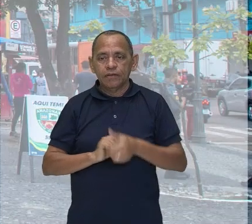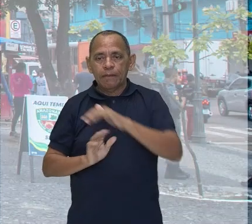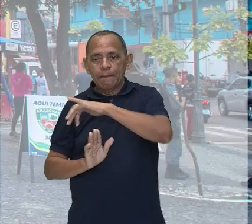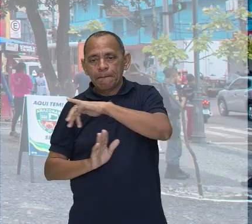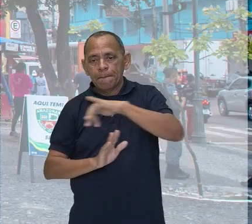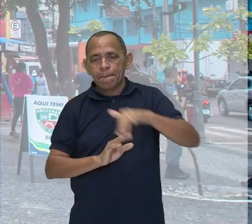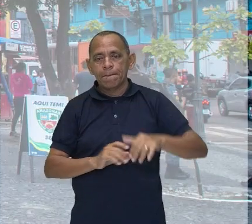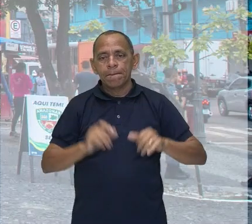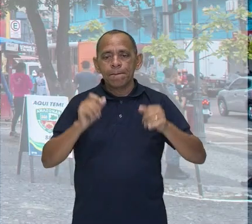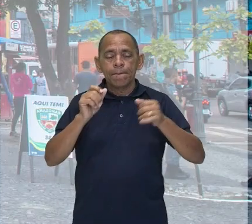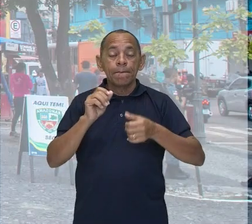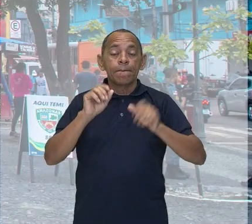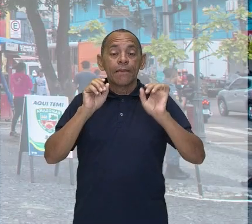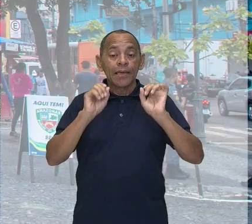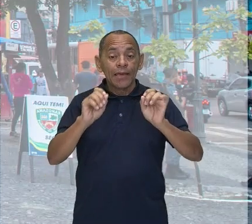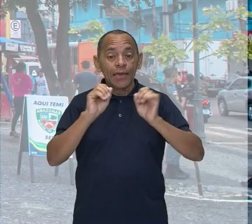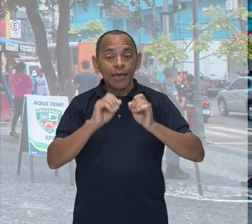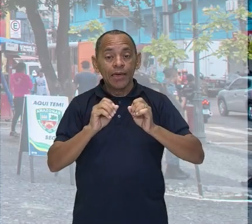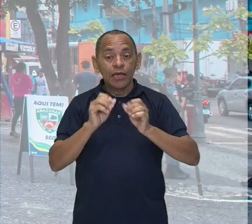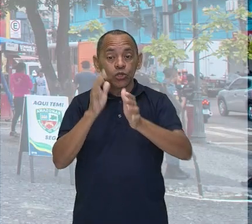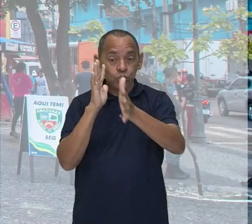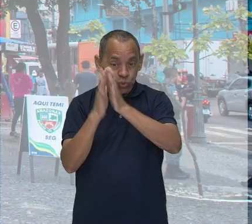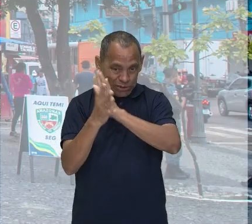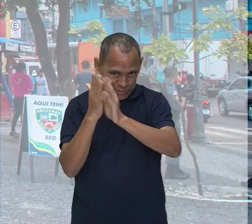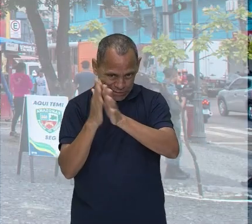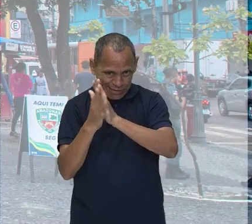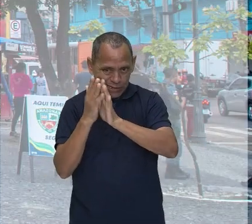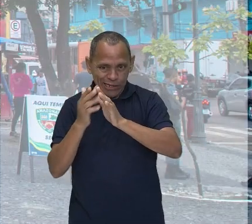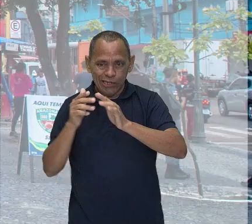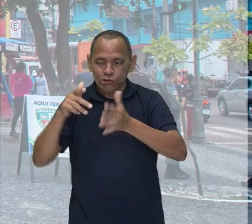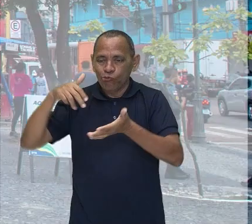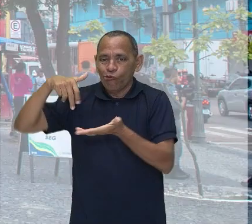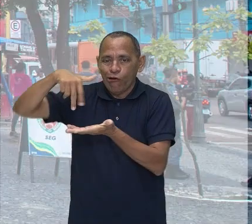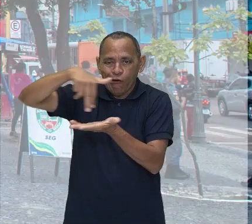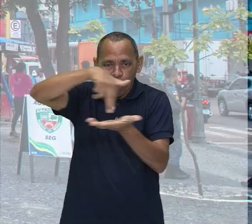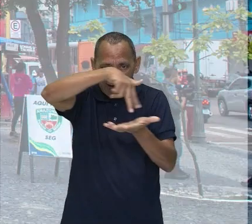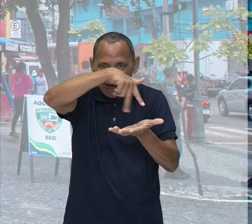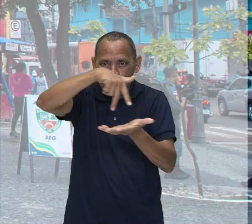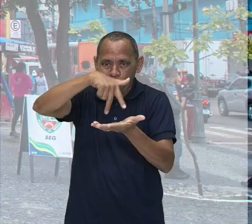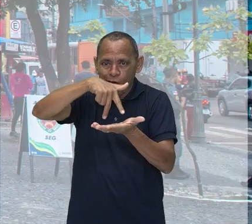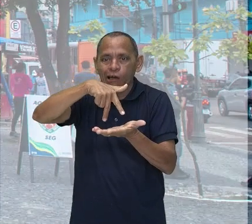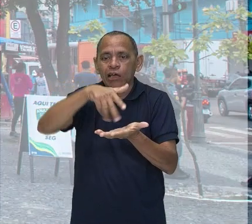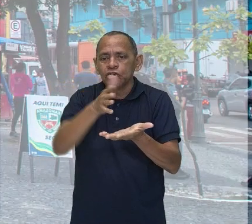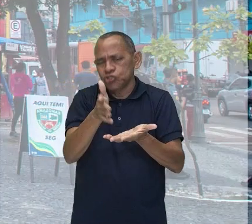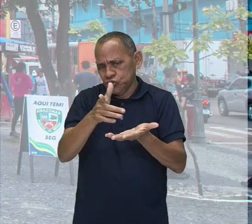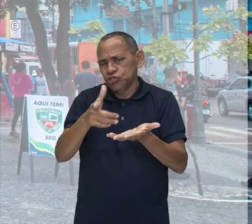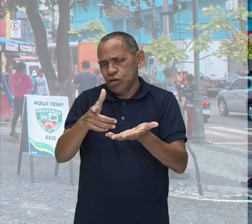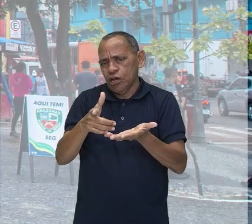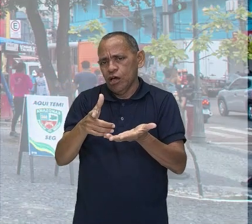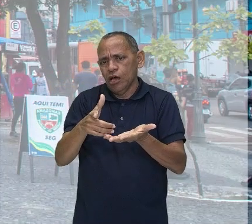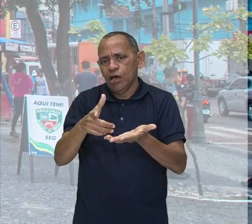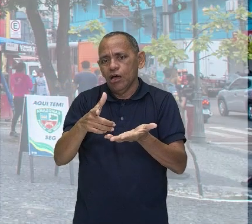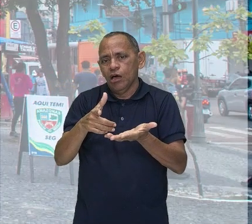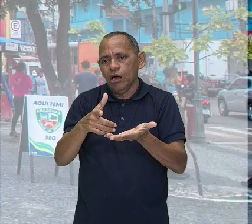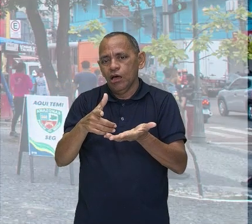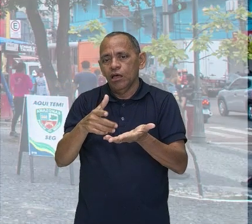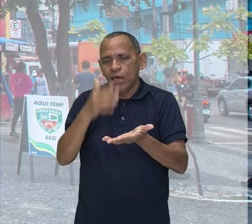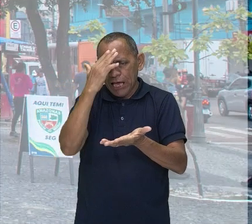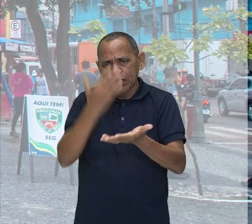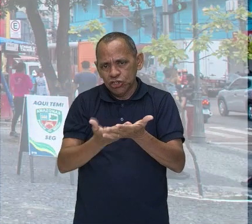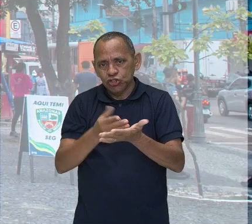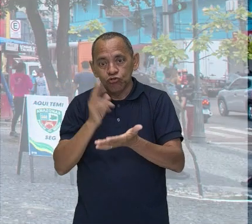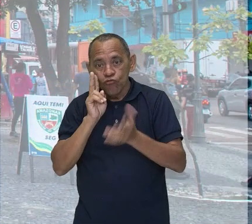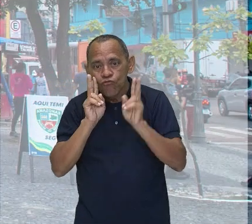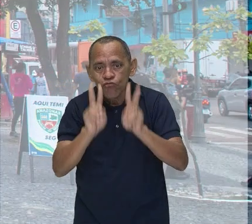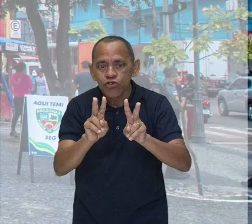Quem anda pelo centro de Manaus já deve ter visto esse grafite lindo, né? Ali perto do Porto